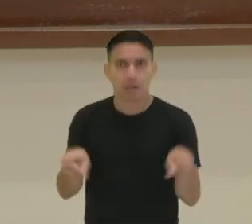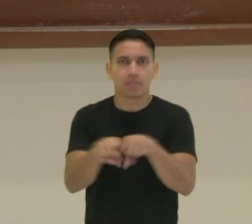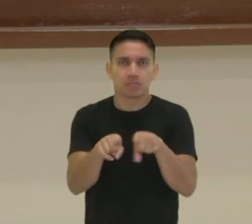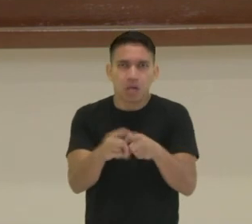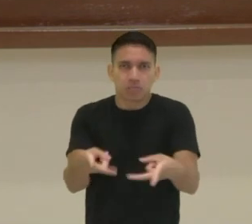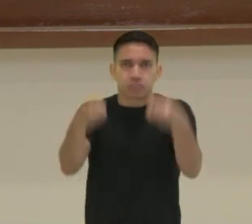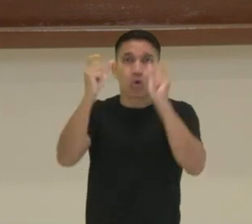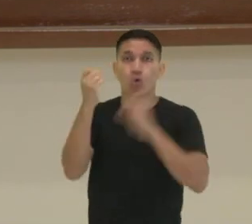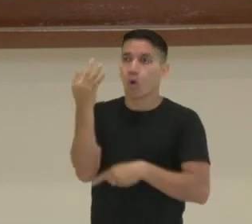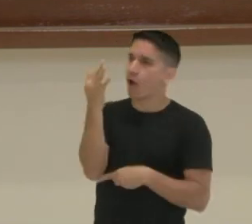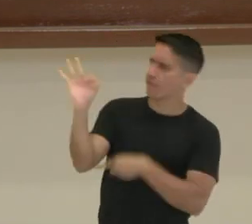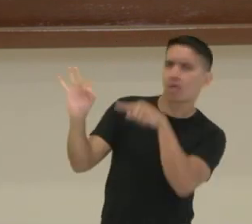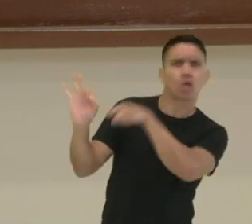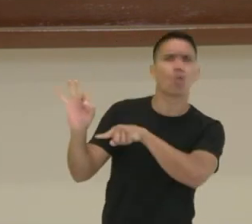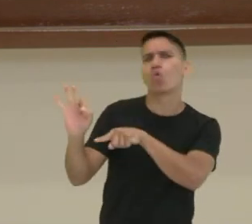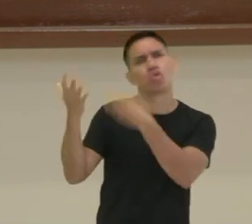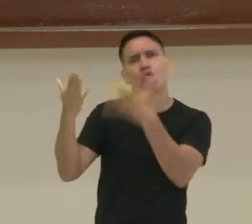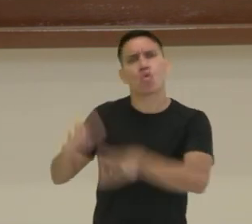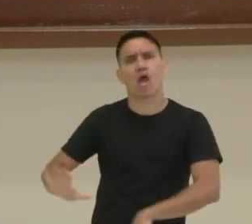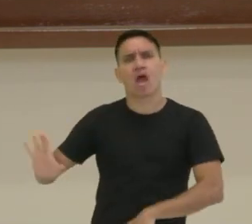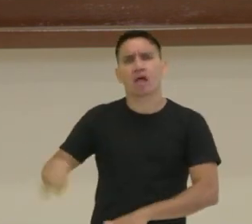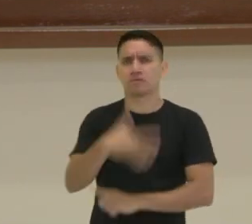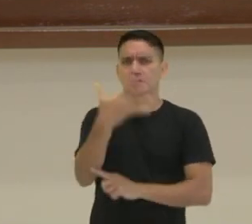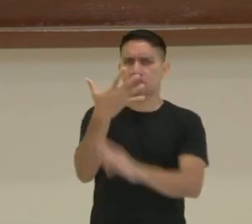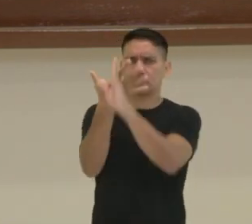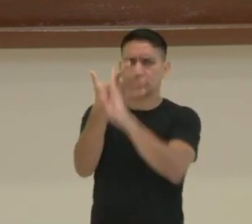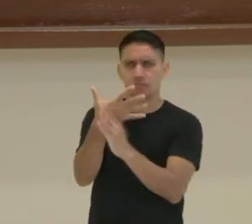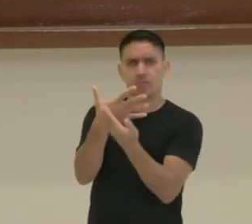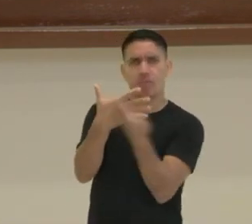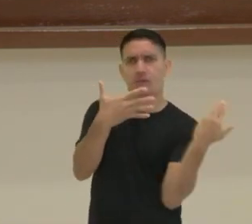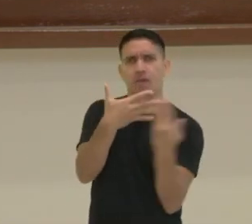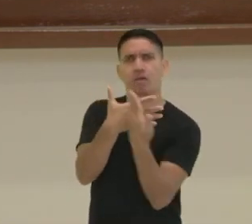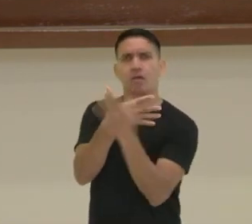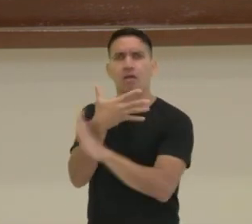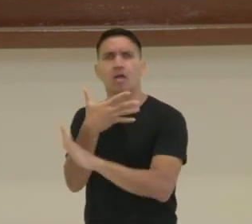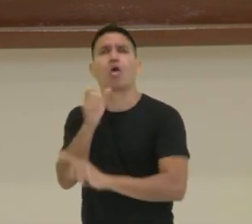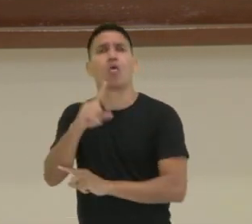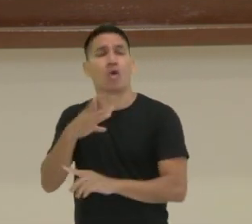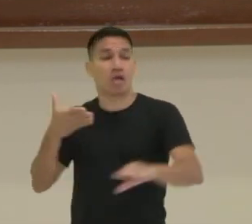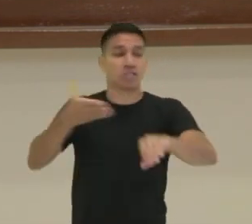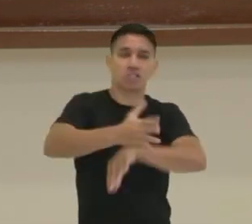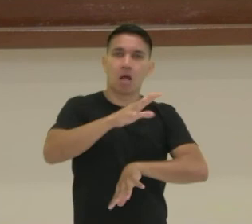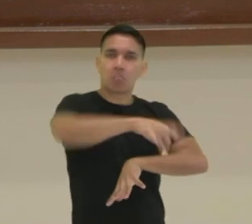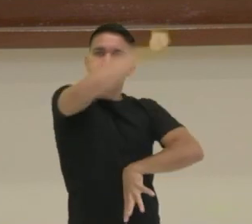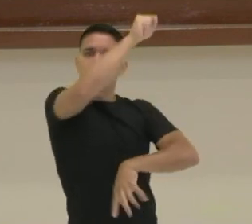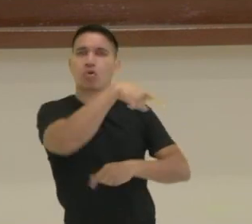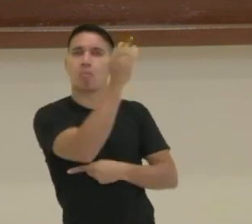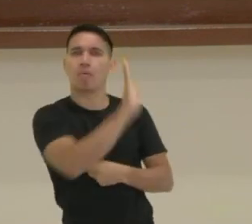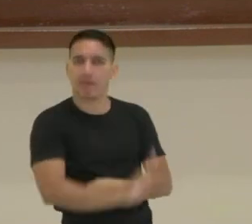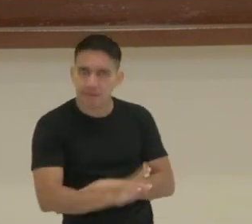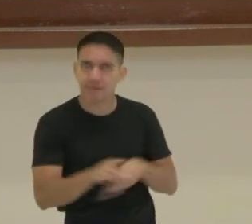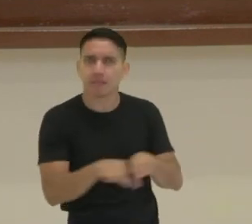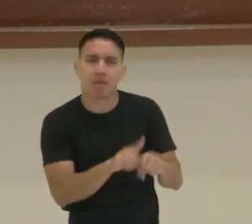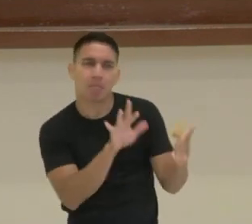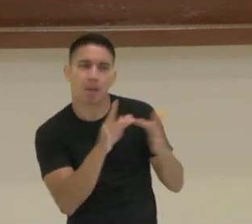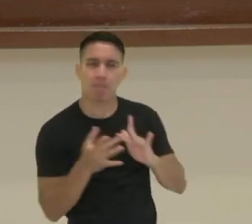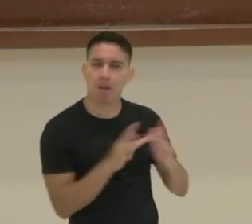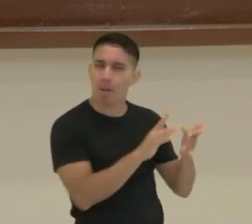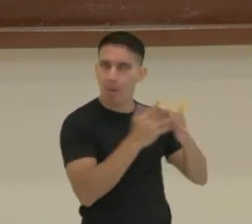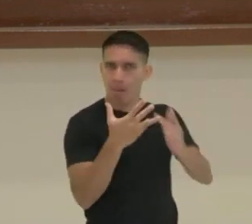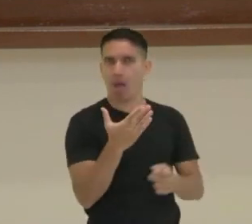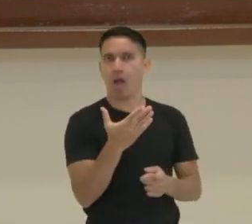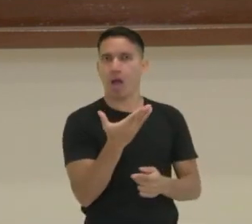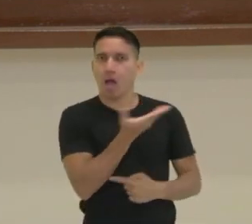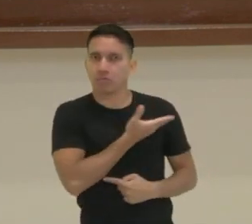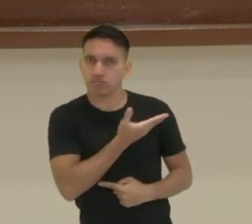franceses, não aceitando o Tratado de Tordesilhas, invadiram o Brasil. Fizeram amizade com os tupinambás, na